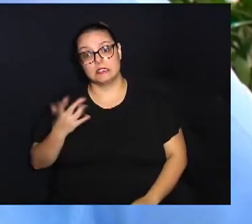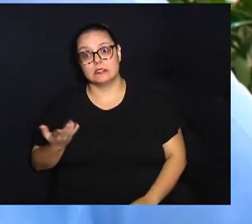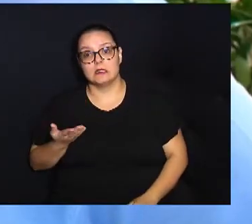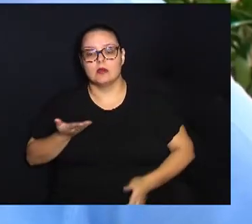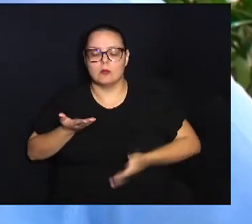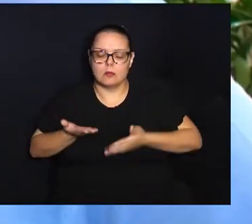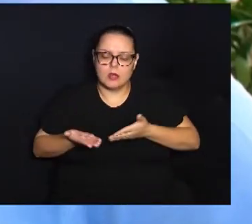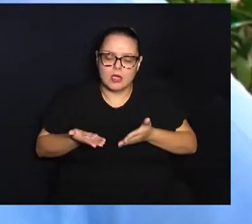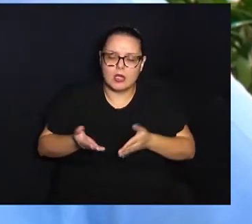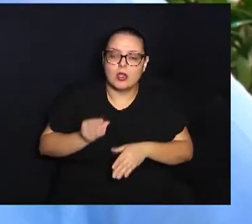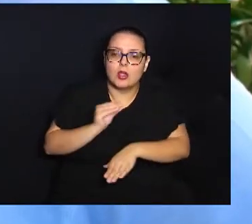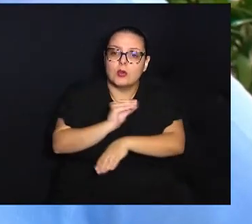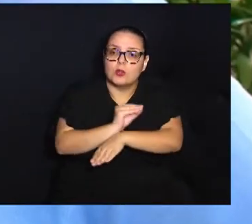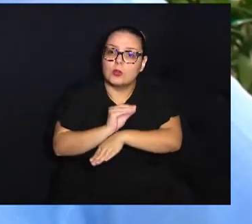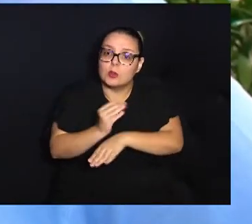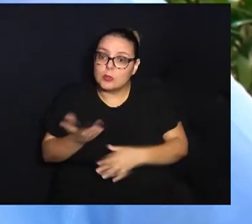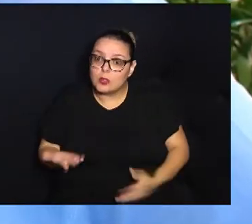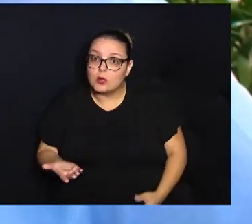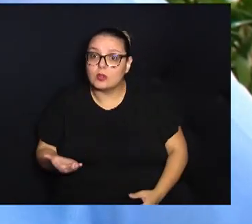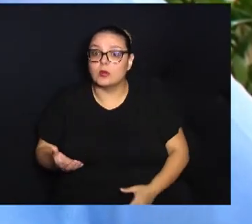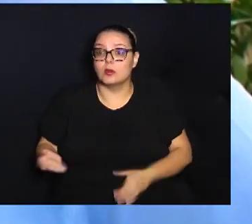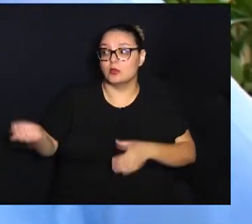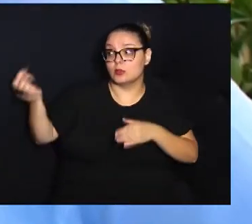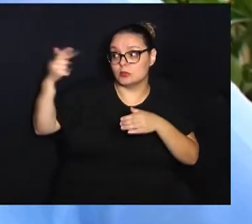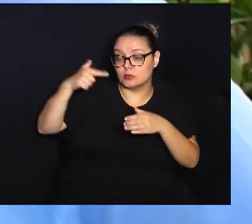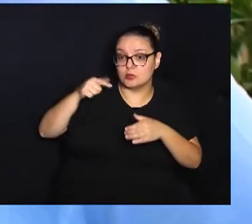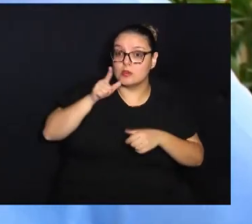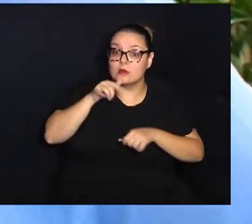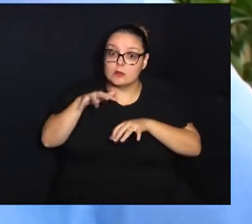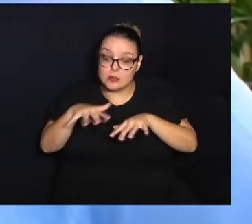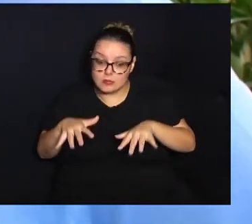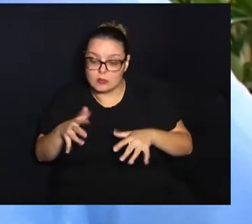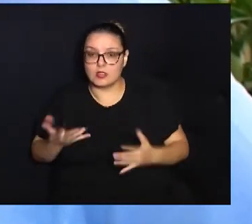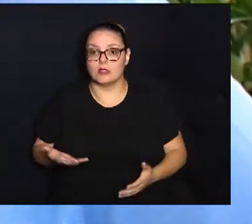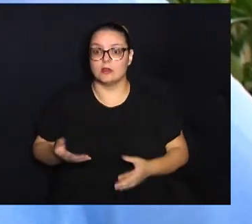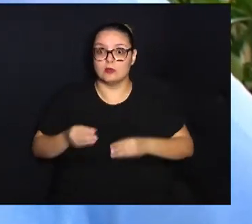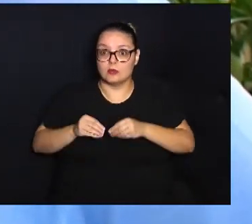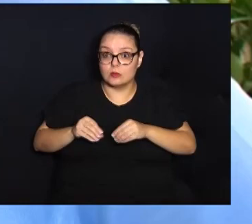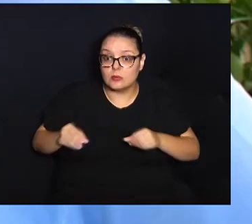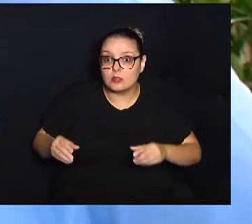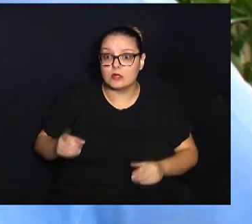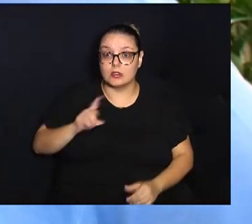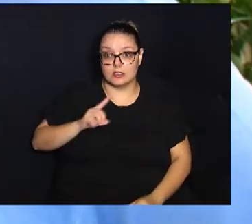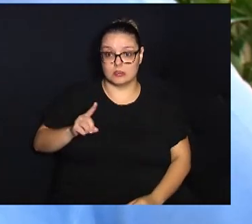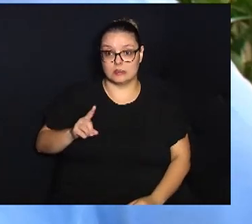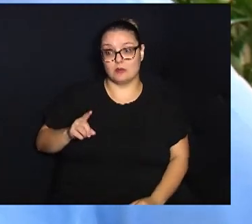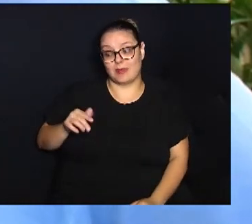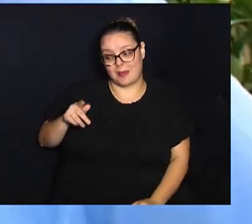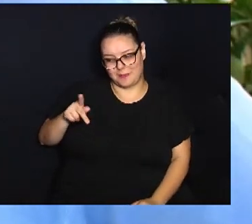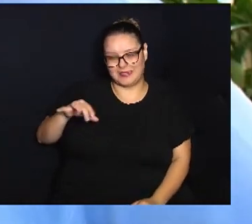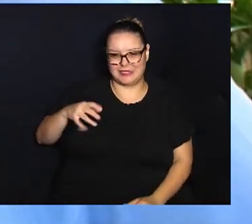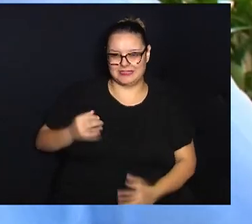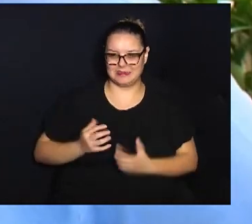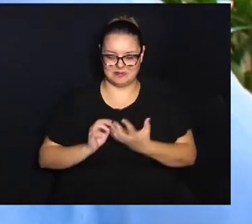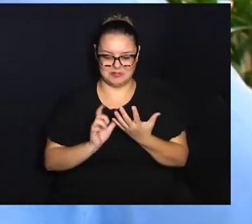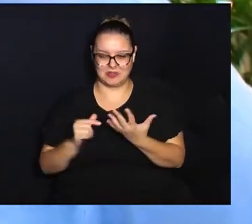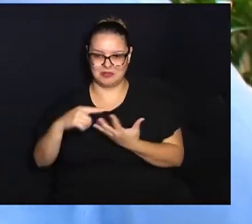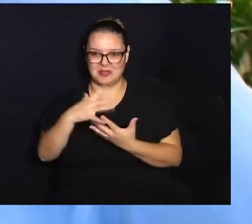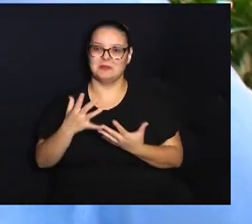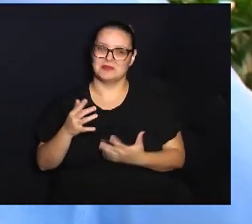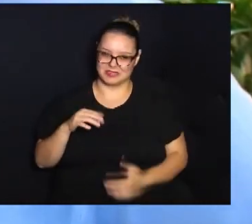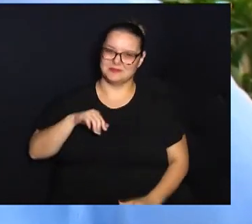delicadeza da pessoa colocar no sol, molhar diretamente na terra, não molhar a planta, assim, as folhas, tudo, porque chega a